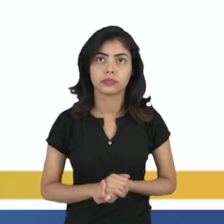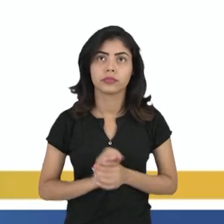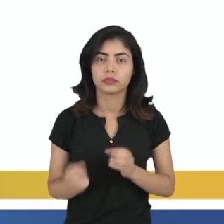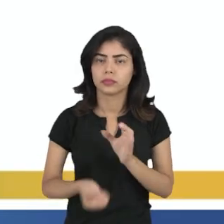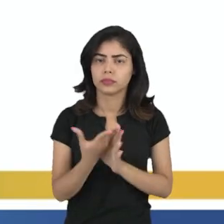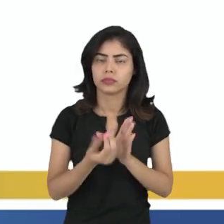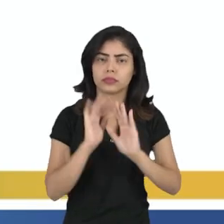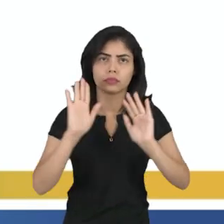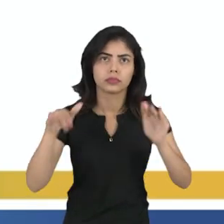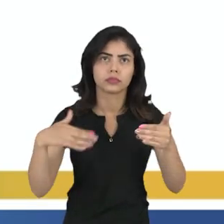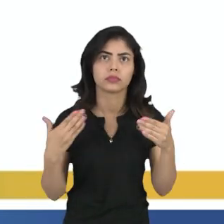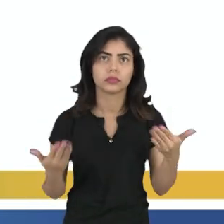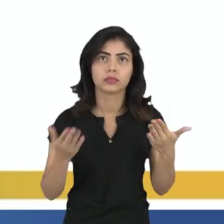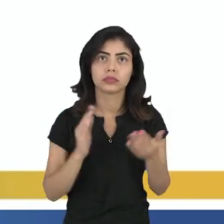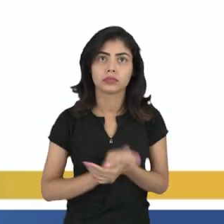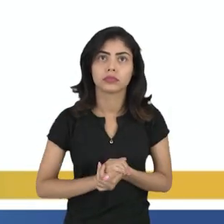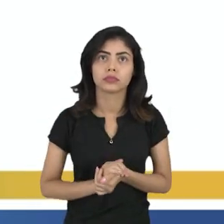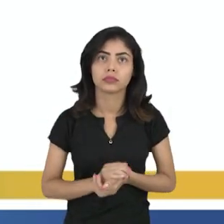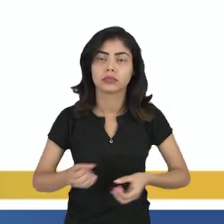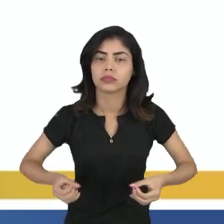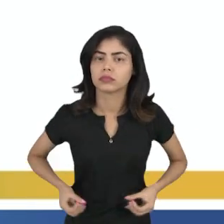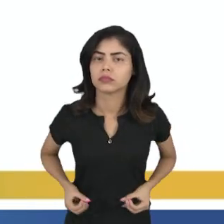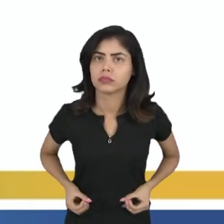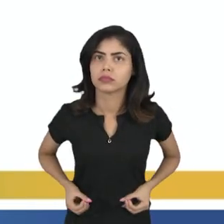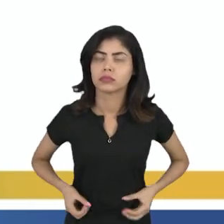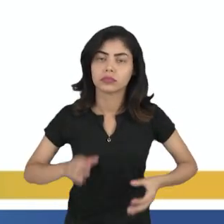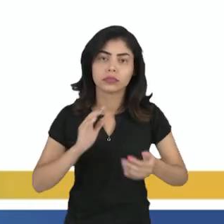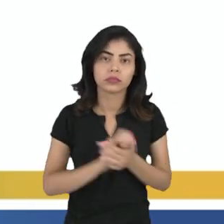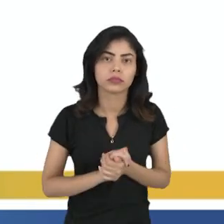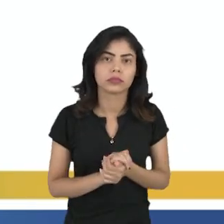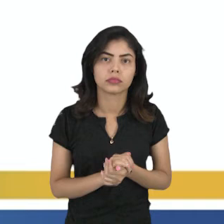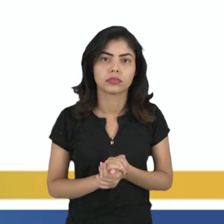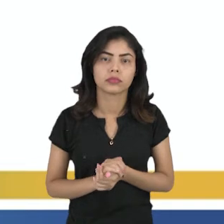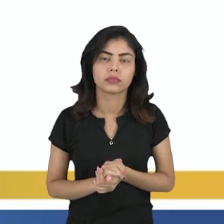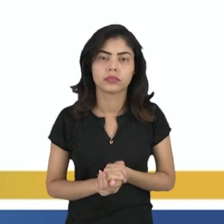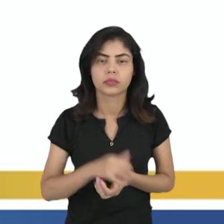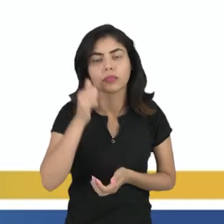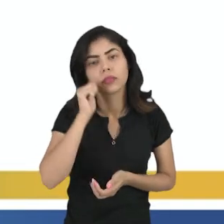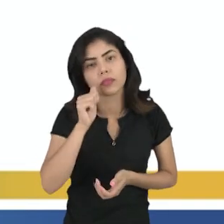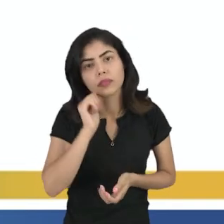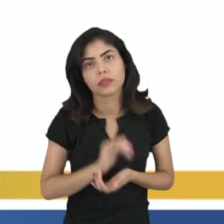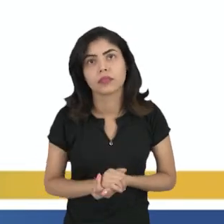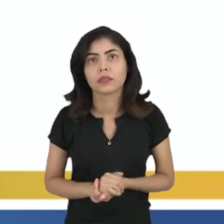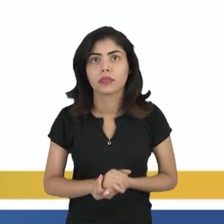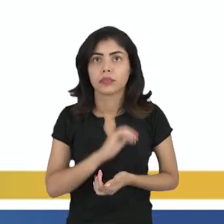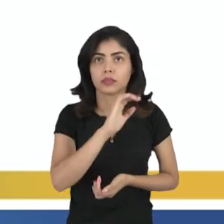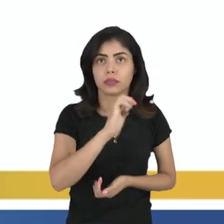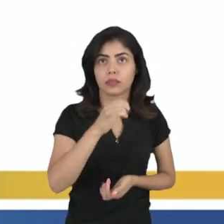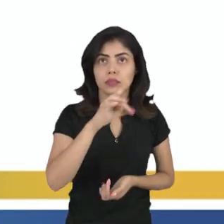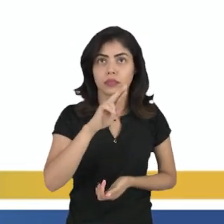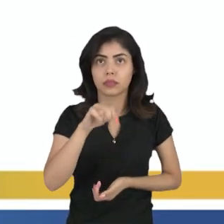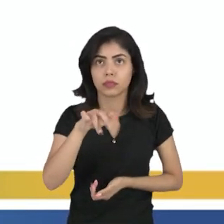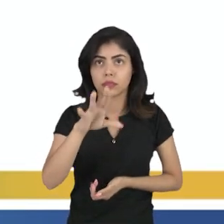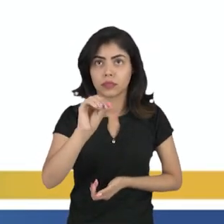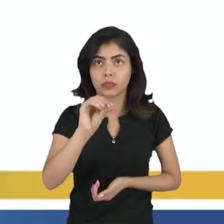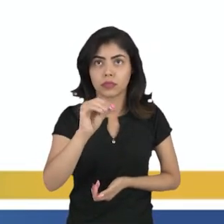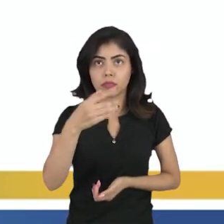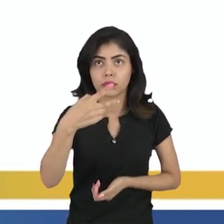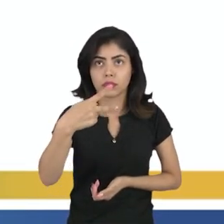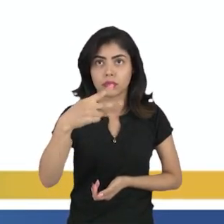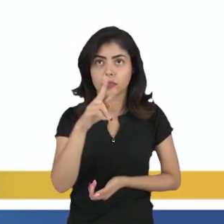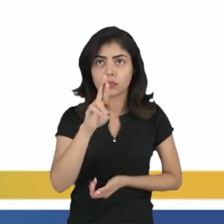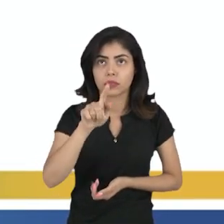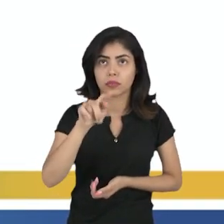hormônios produzidos pelos ovários? Ou seja, quais são os hormônios femininos que a gente tem no fim das contas? A gente tem aí o